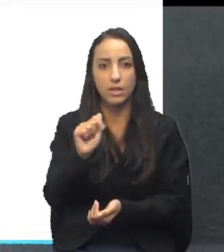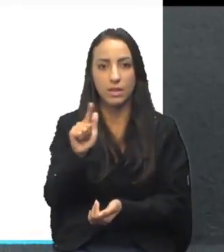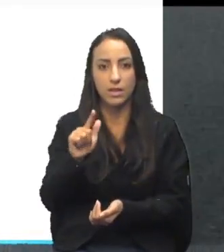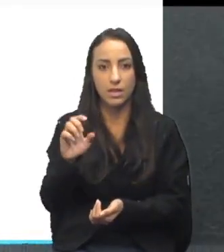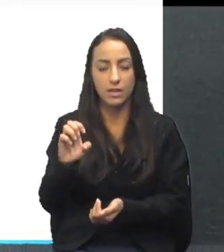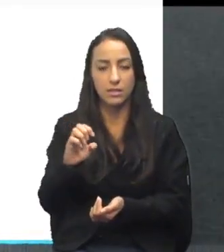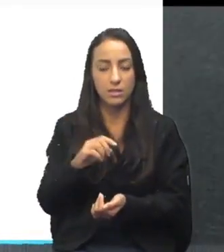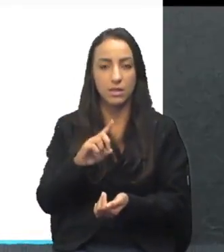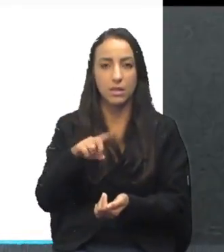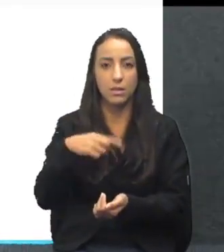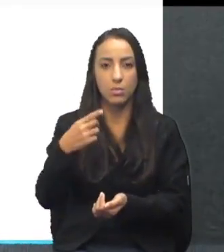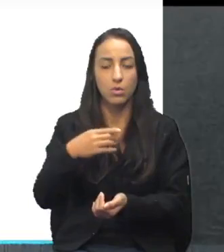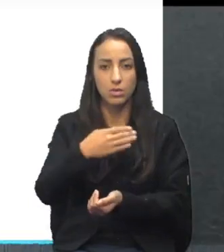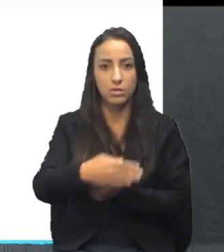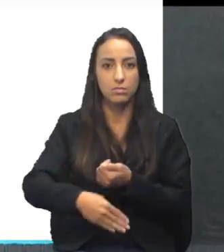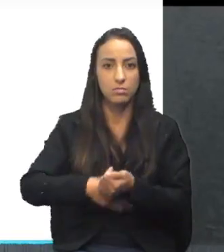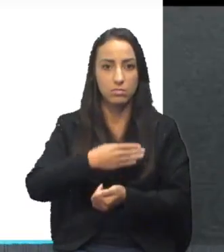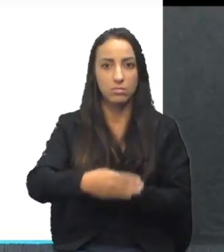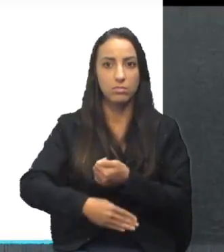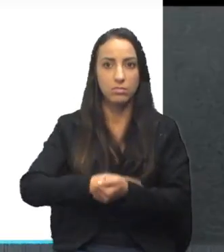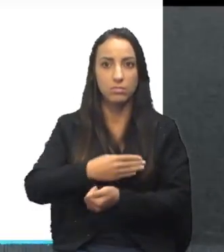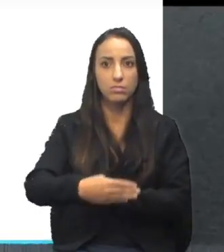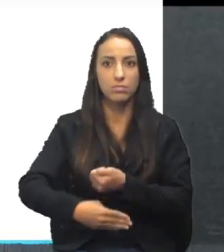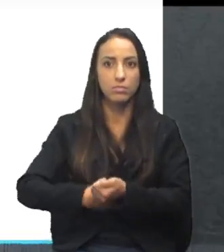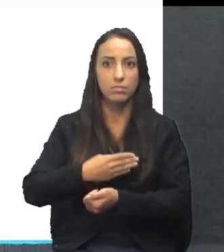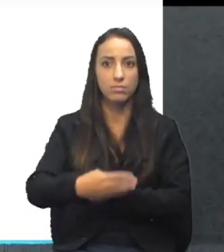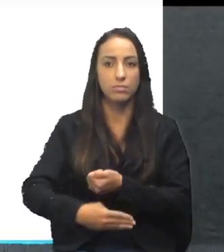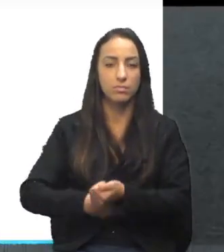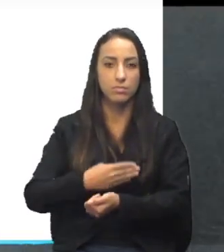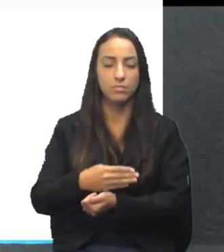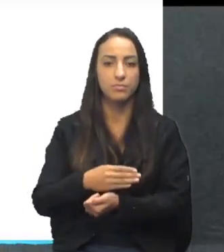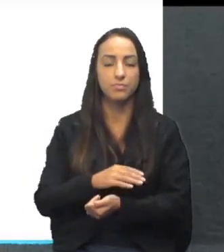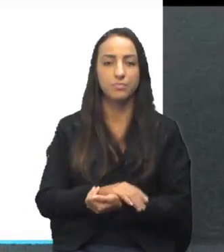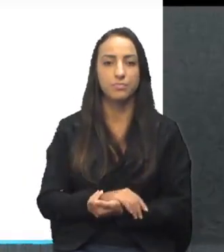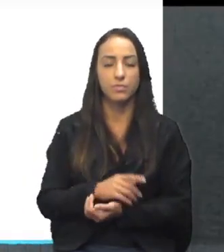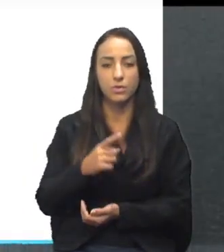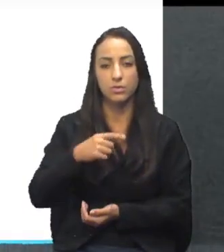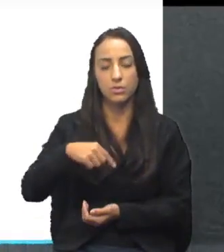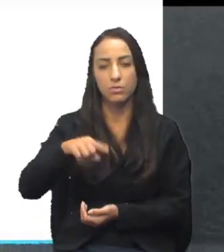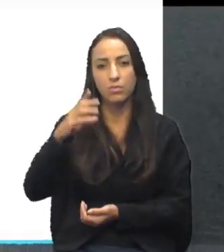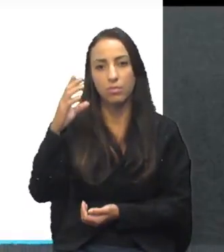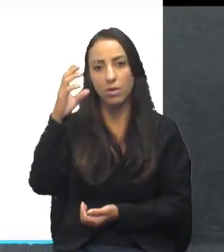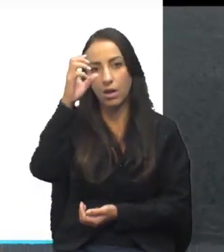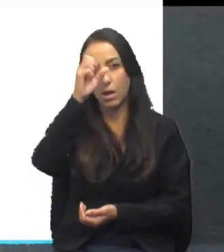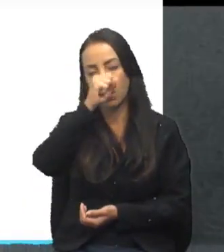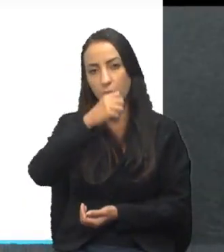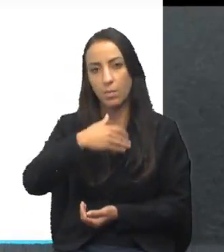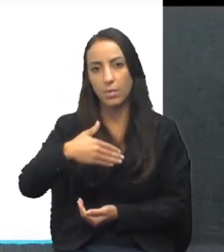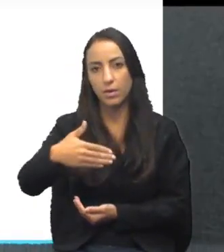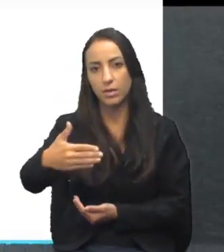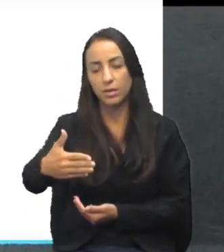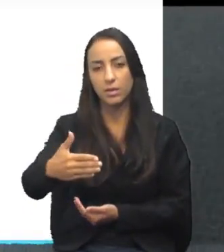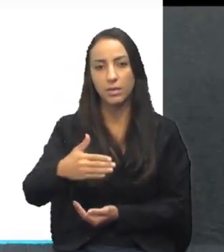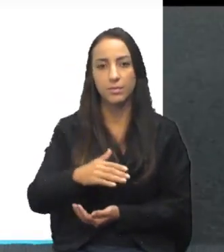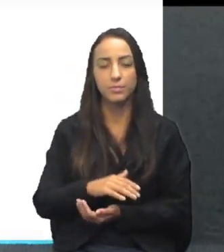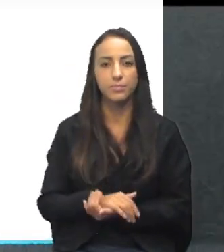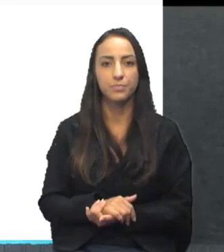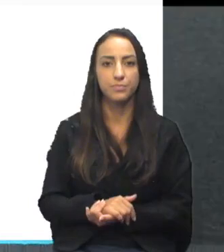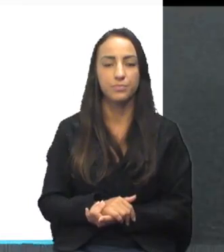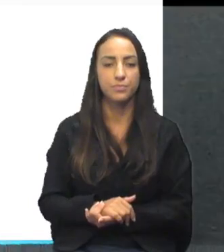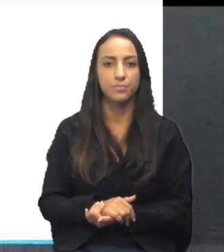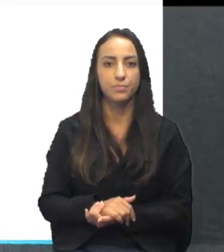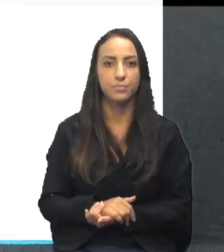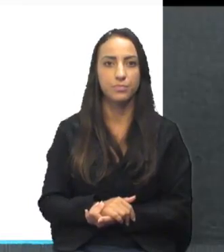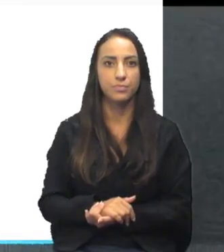gás e, então, realizamos o enfaixamento. Nós vamos aprender a desenvolver essa técnica mais à frente com o nosso